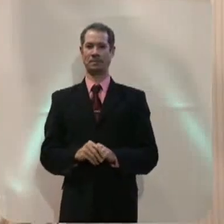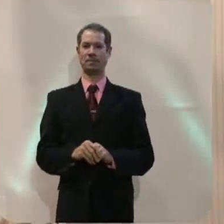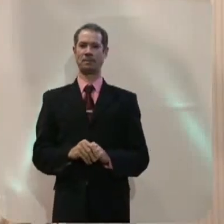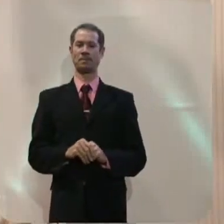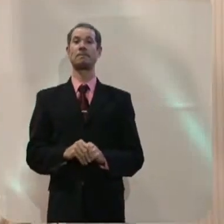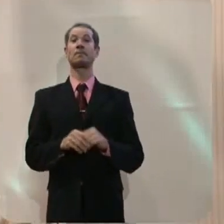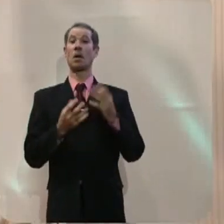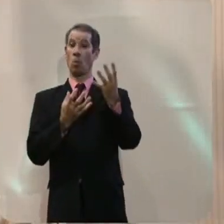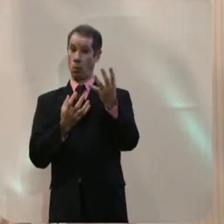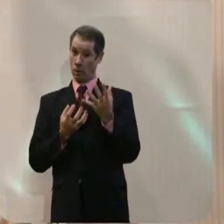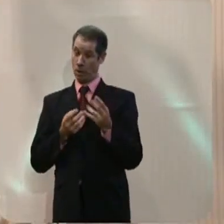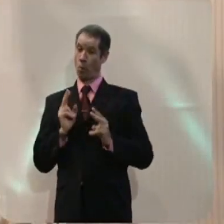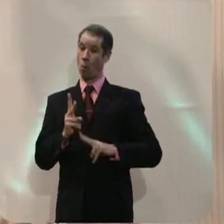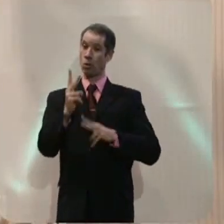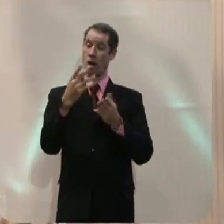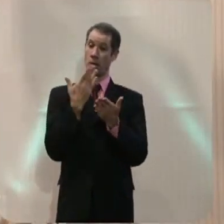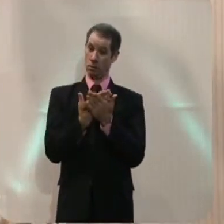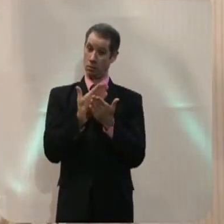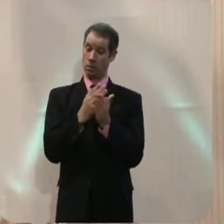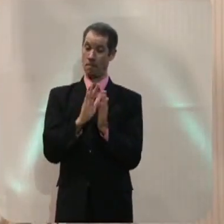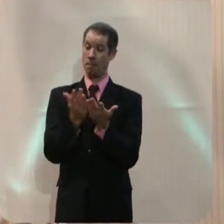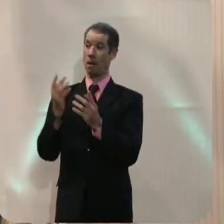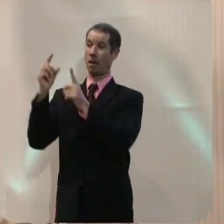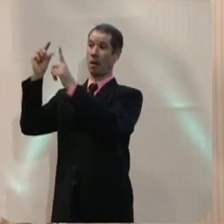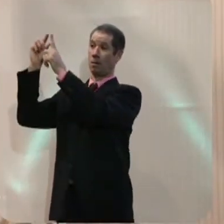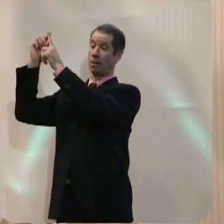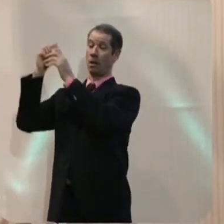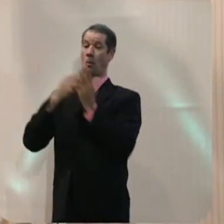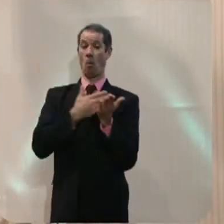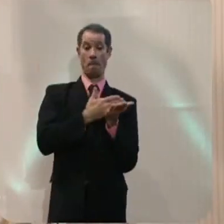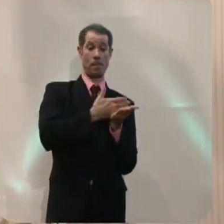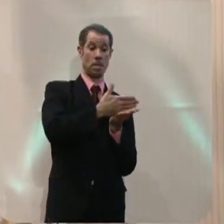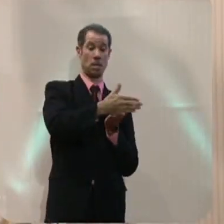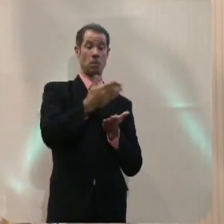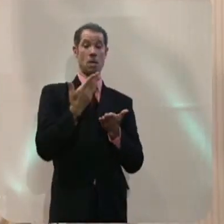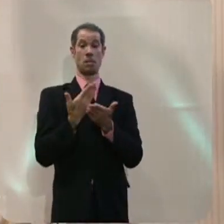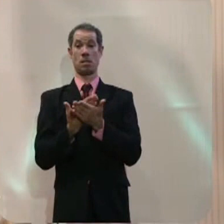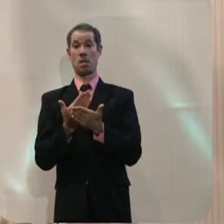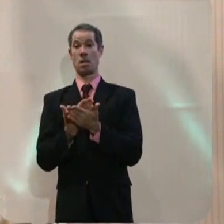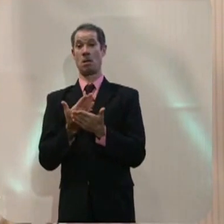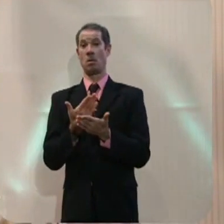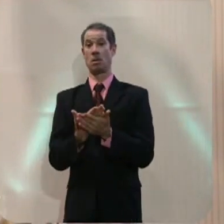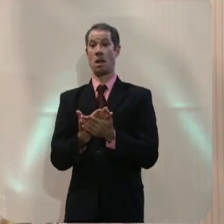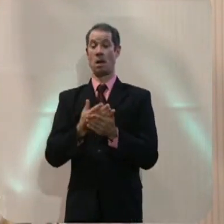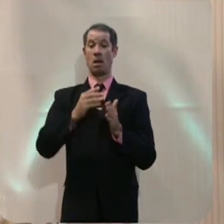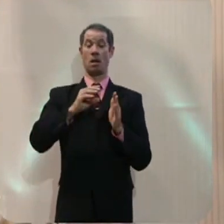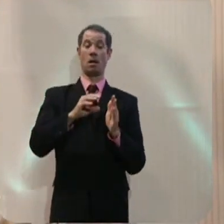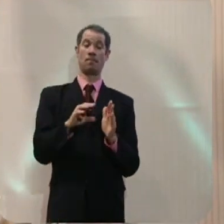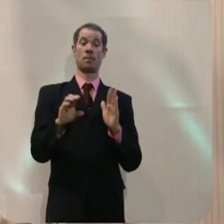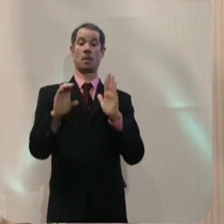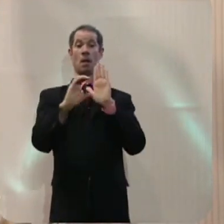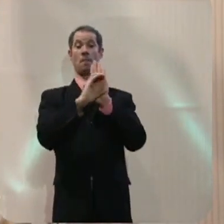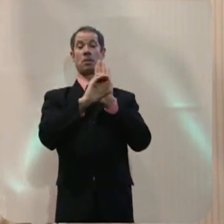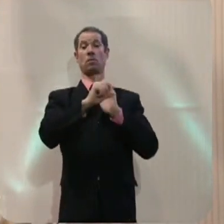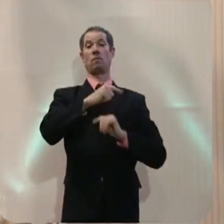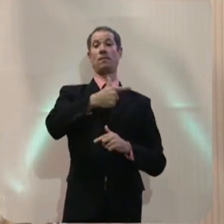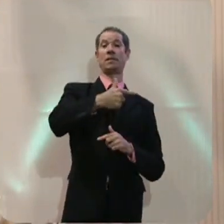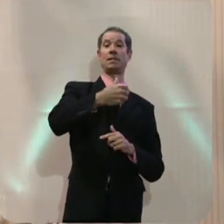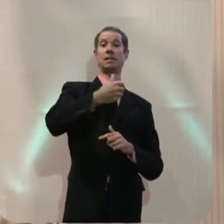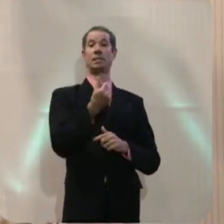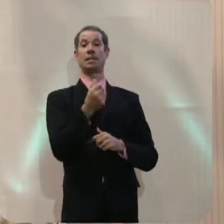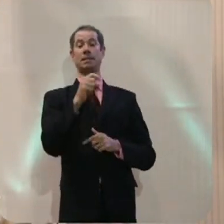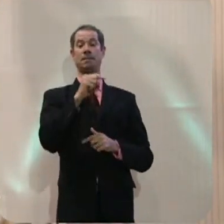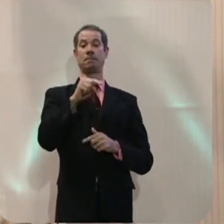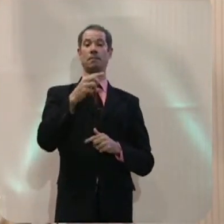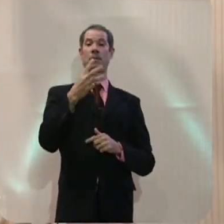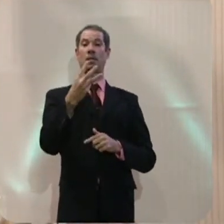Eu queria continuar a estudar a palavra de Deus com você. Nós começamos a estudar os capítulos 26 a 31 do